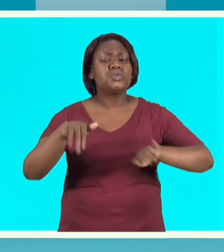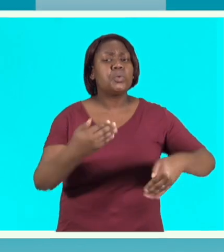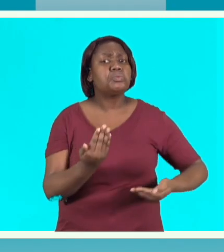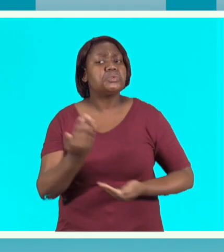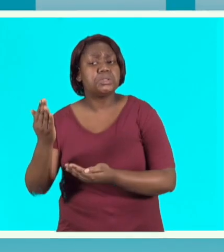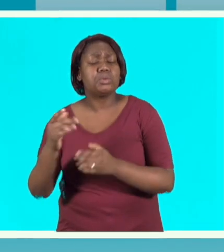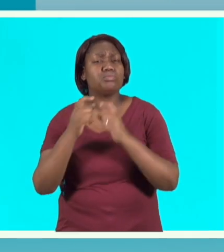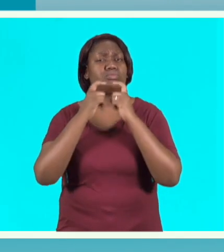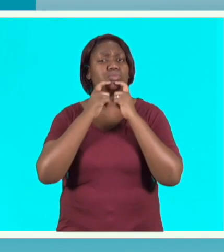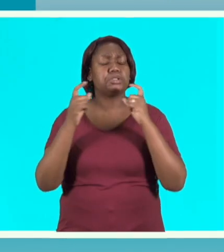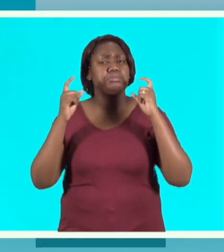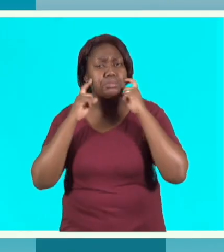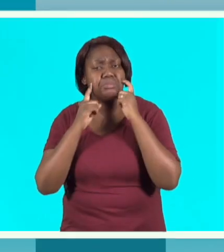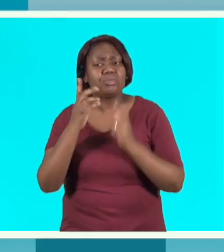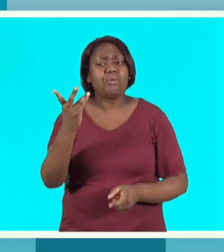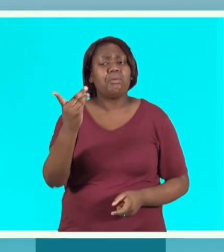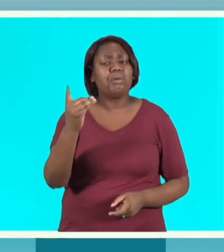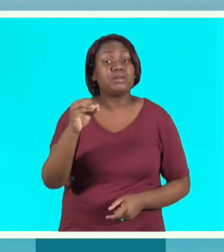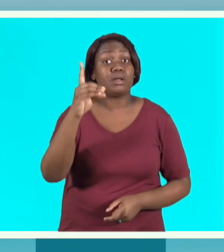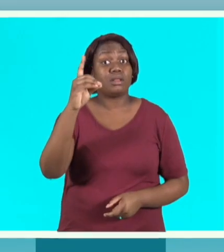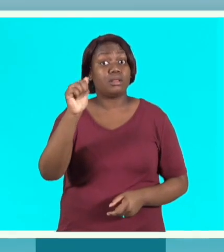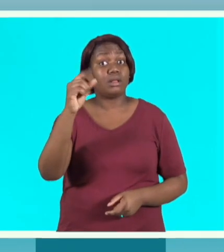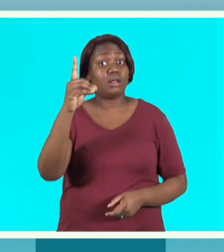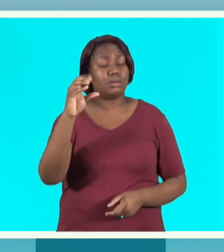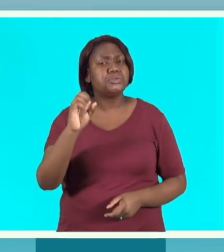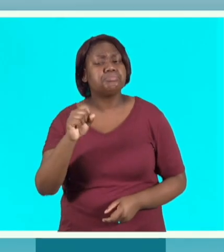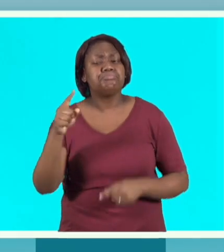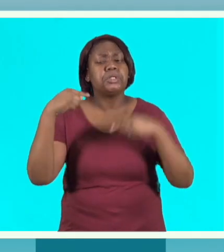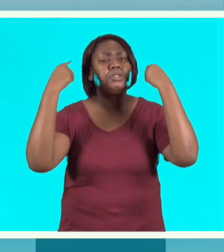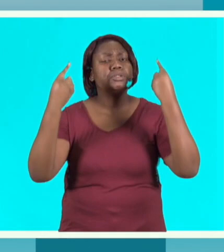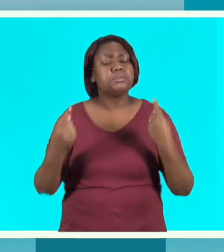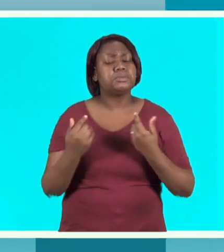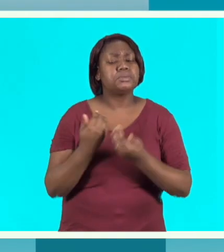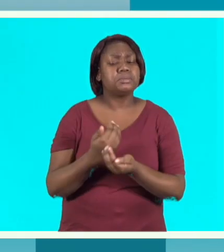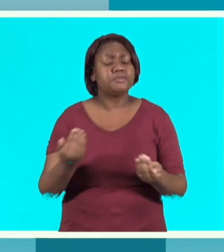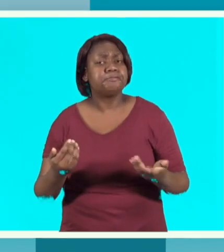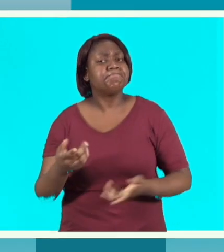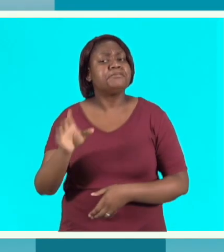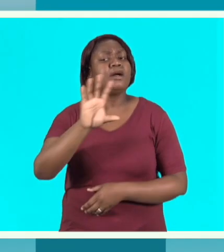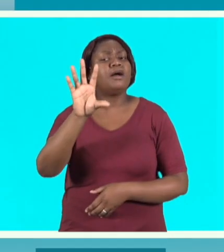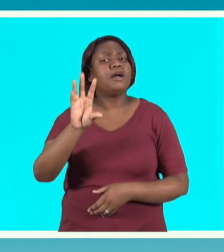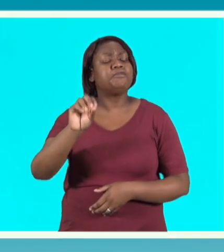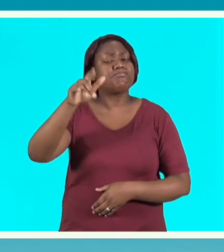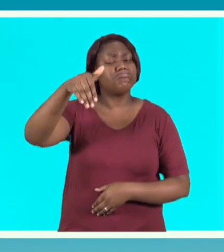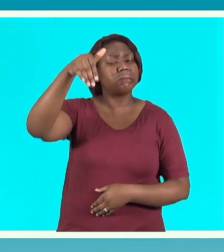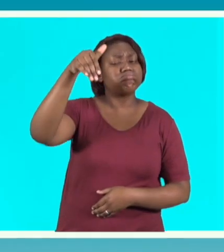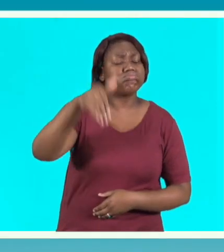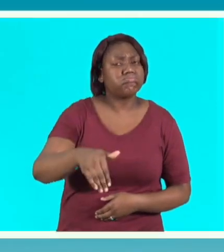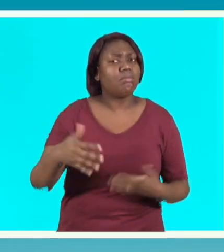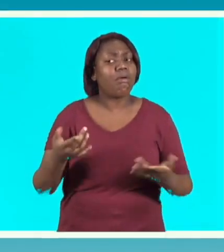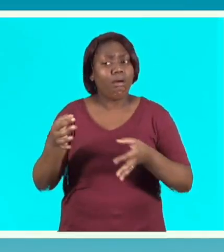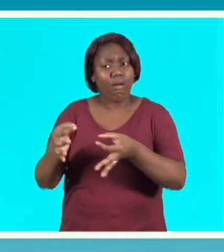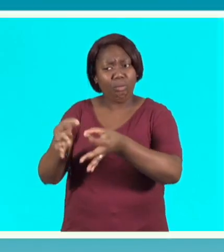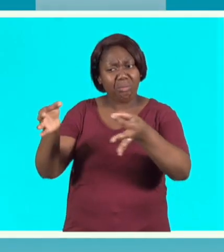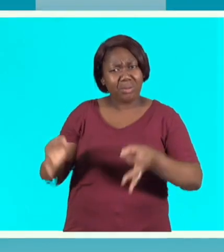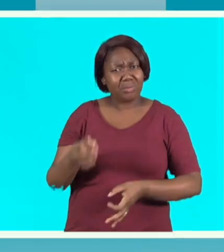Dados publicados pelo UNICEF colocam Moçambique como o segundo país com a maior taxa de casamentos prematuros